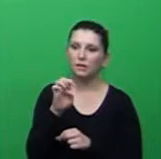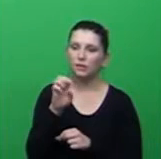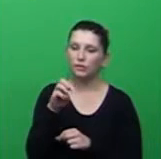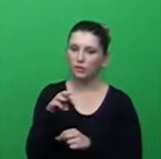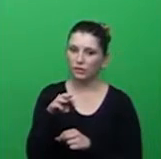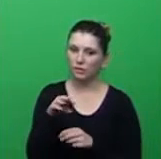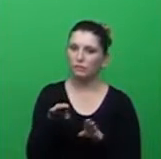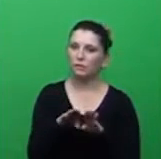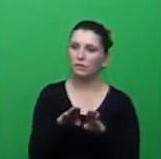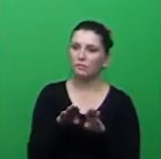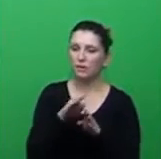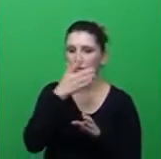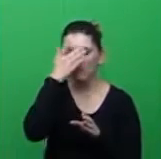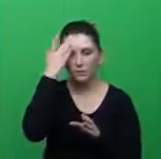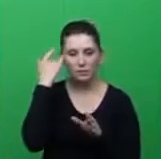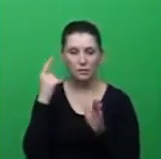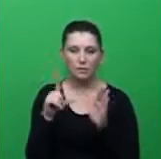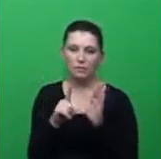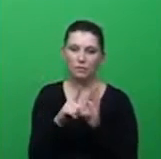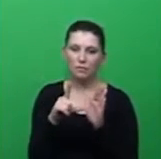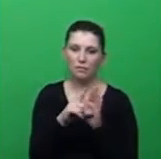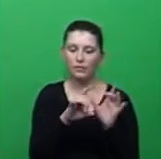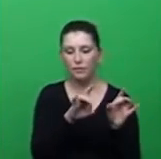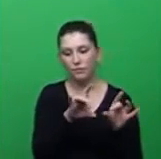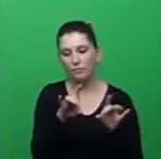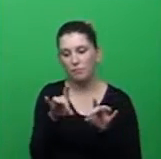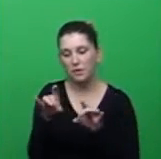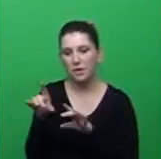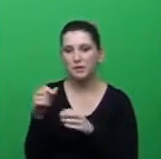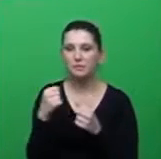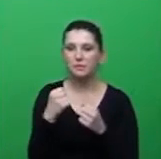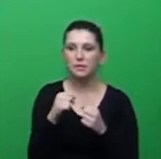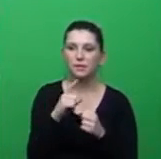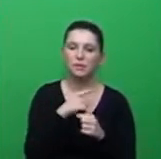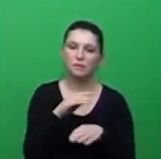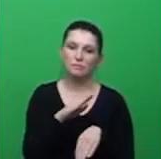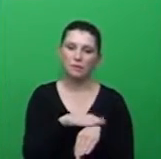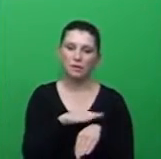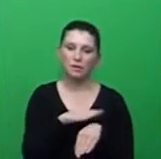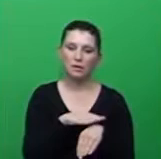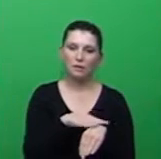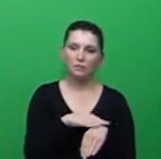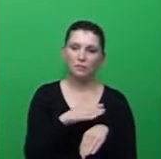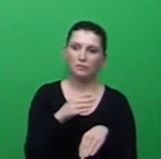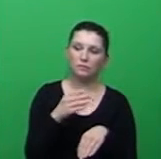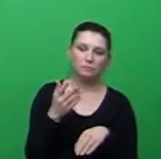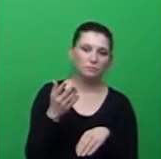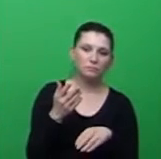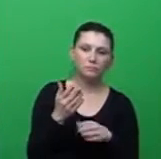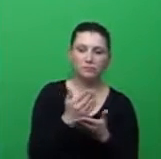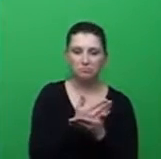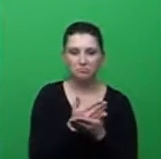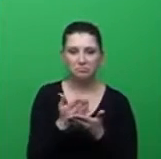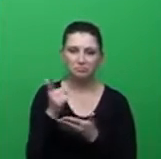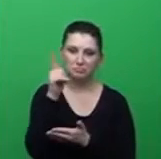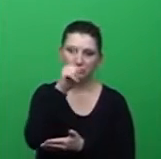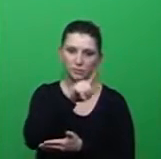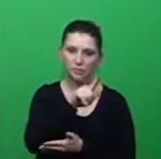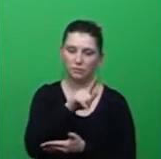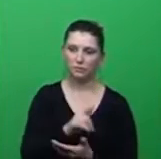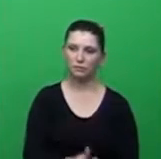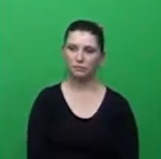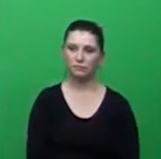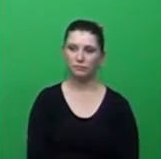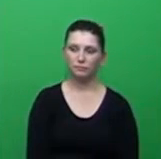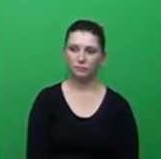acho que os comerciantes, acho que ele deveria ter, pelo menos no centro da cidade, o horário, o vereador Ricardo Fábio,